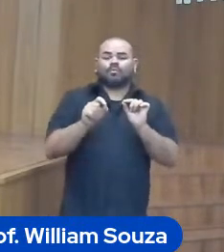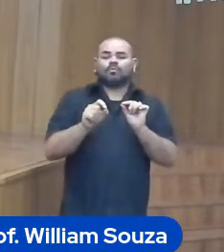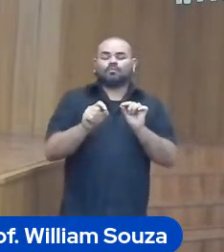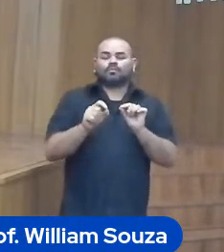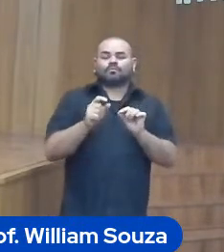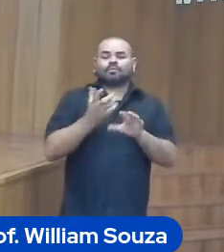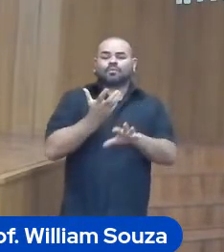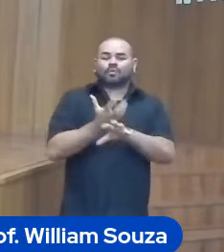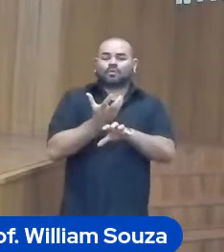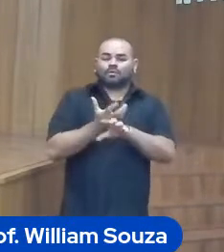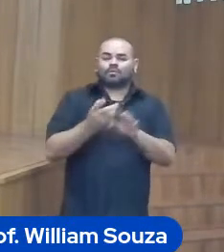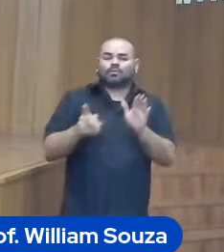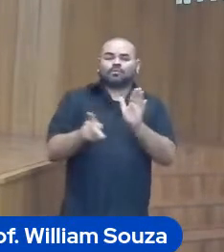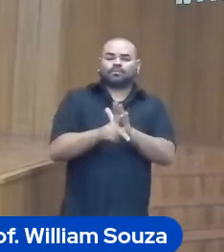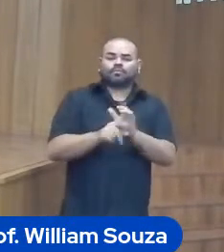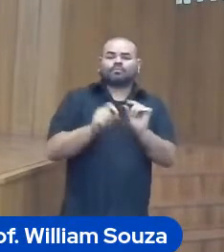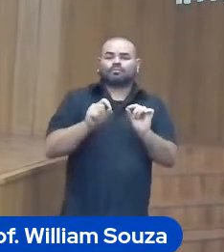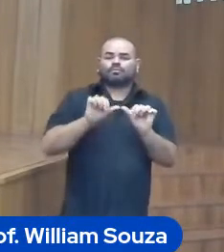escala,